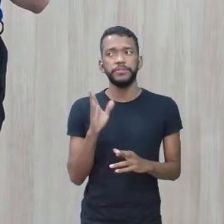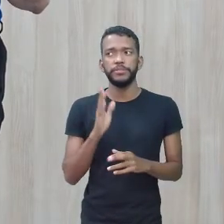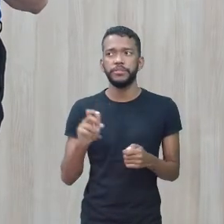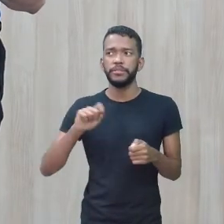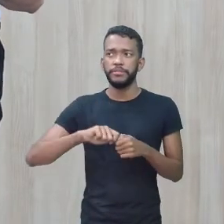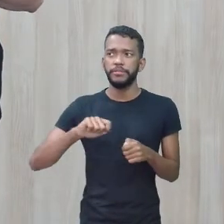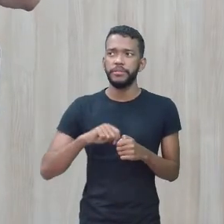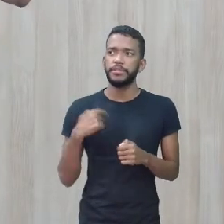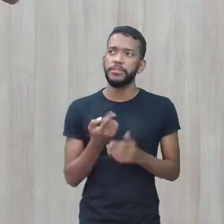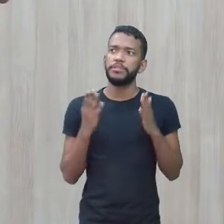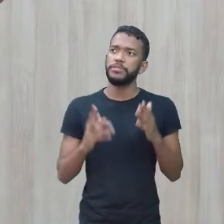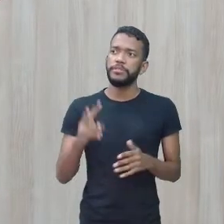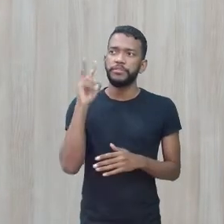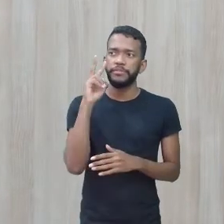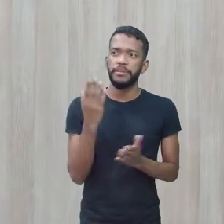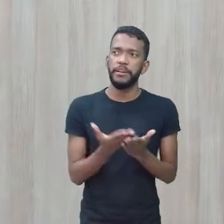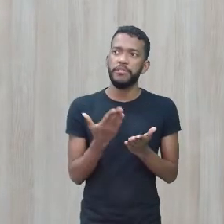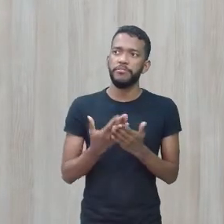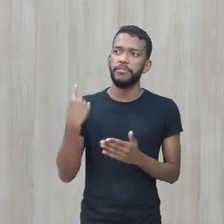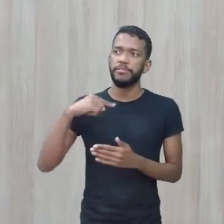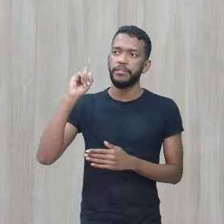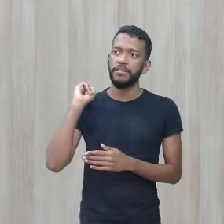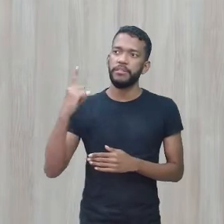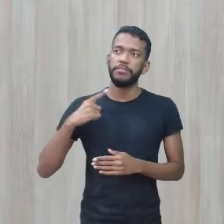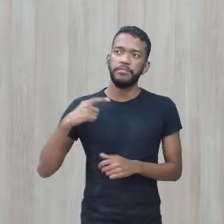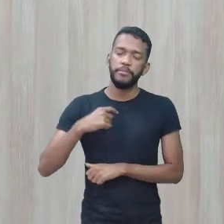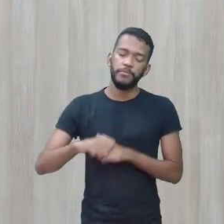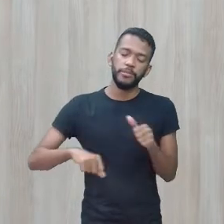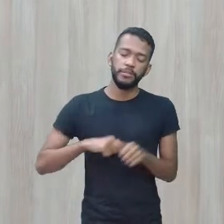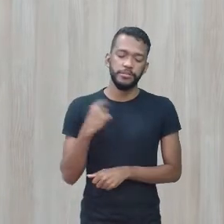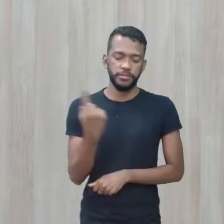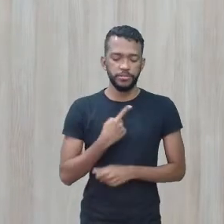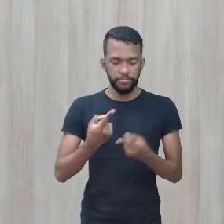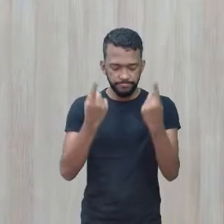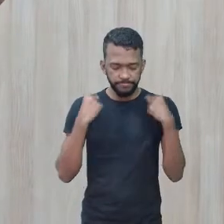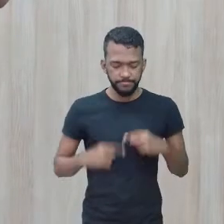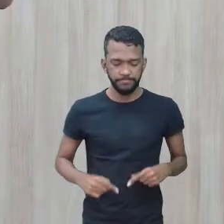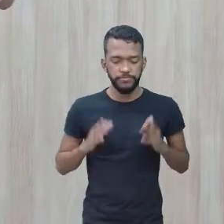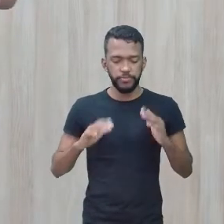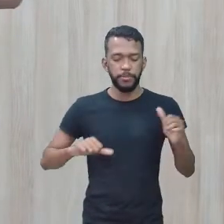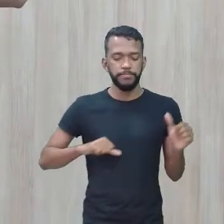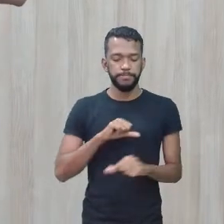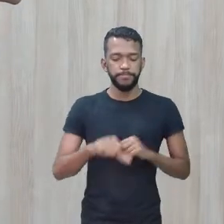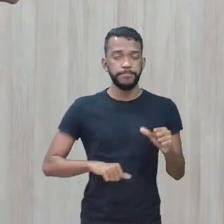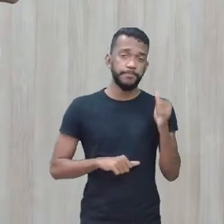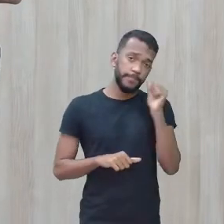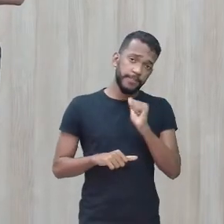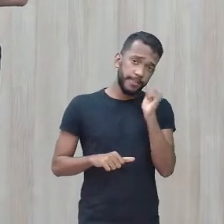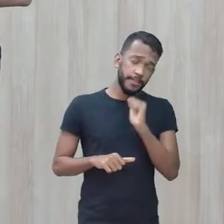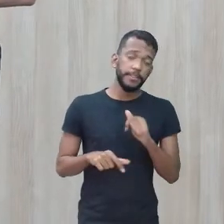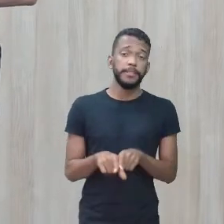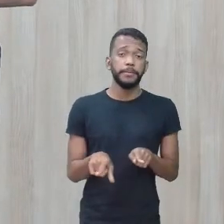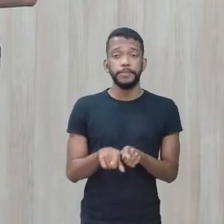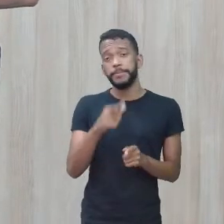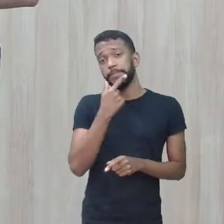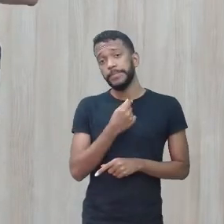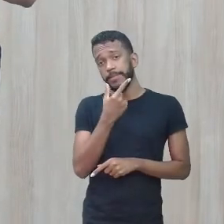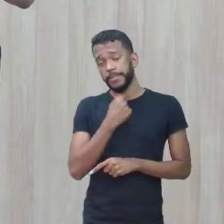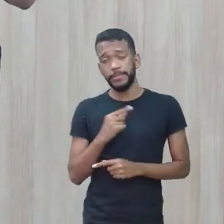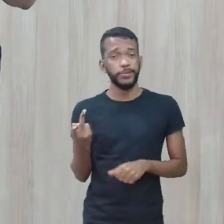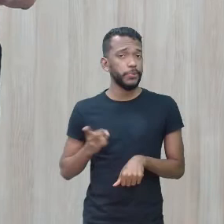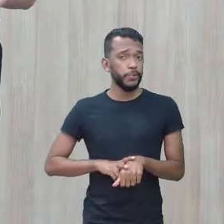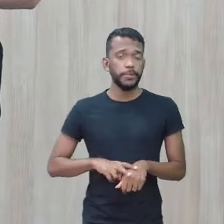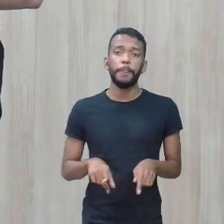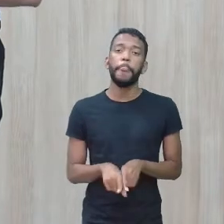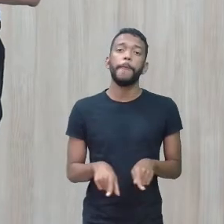na aula anterior que são grandes mudanças que o nosso organismo passa, tanto meninas quanto meninos. E é